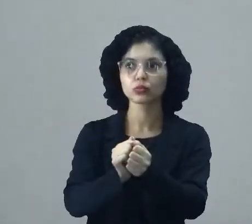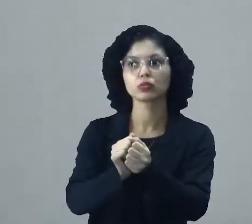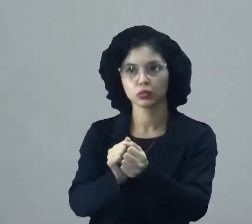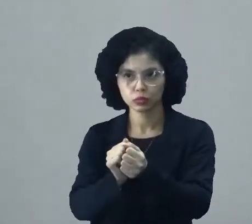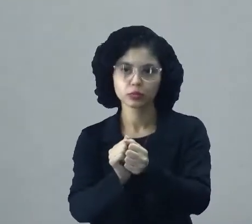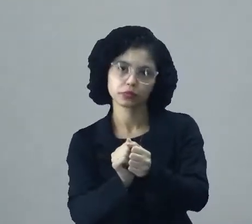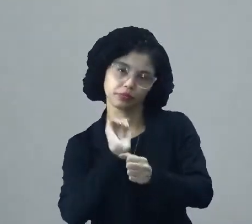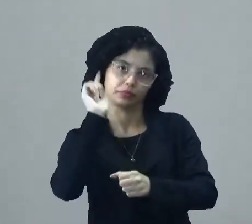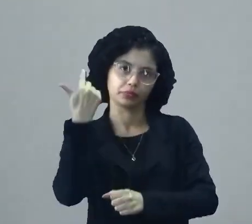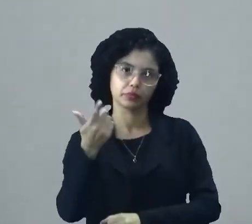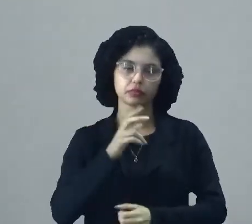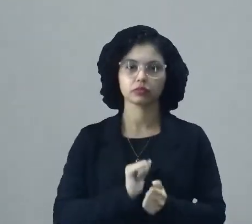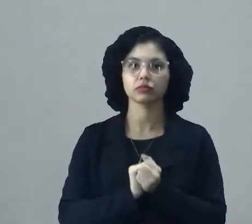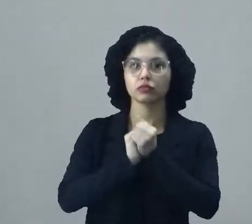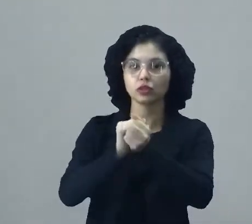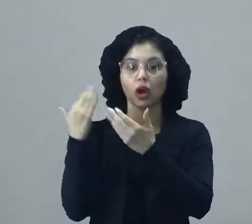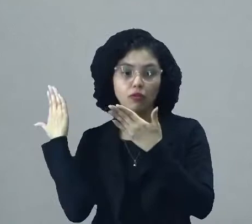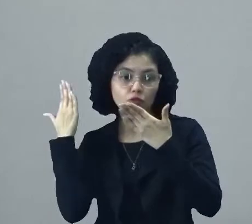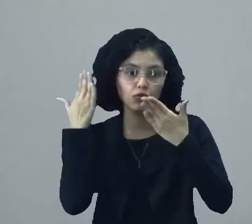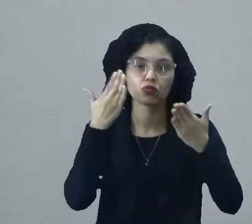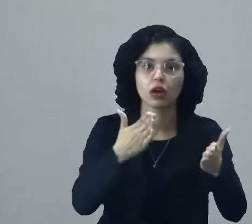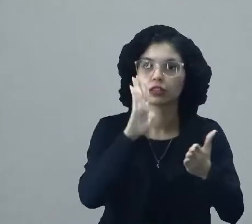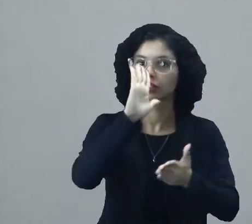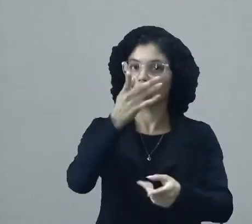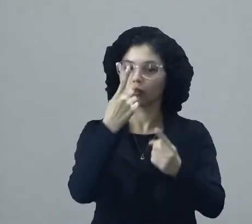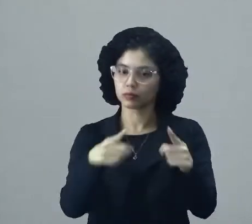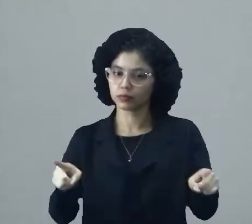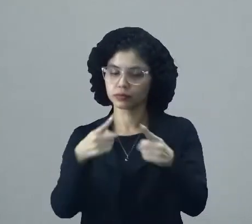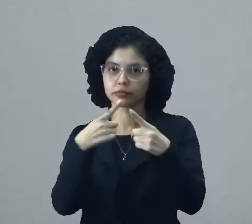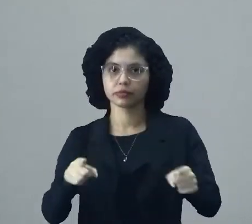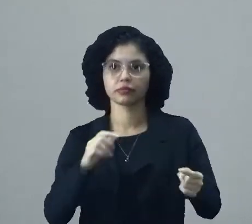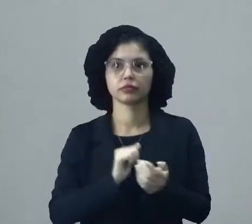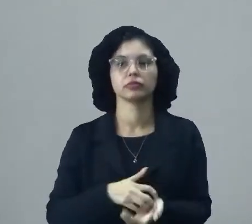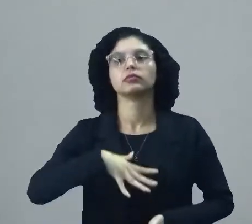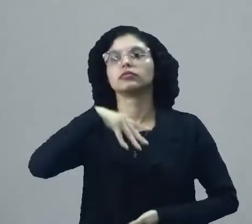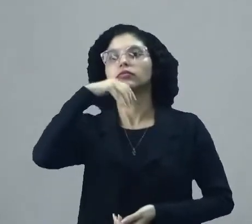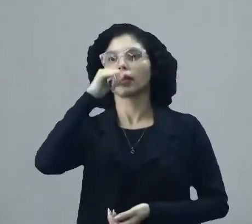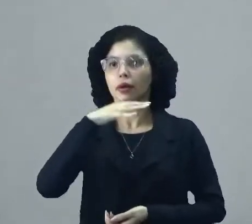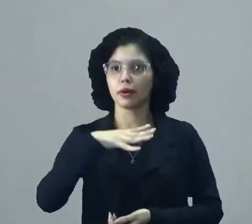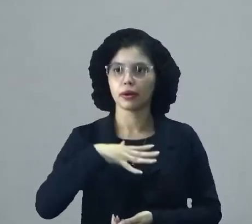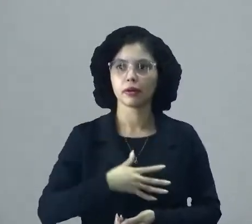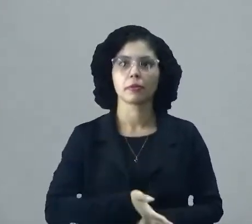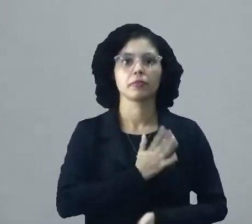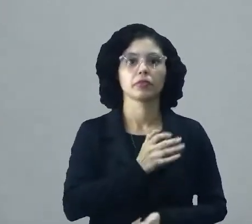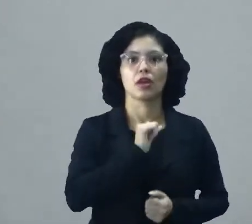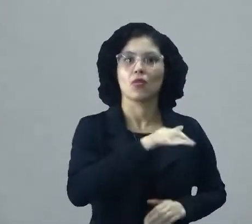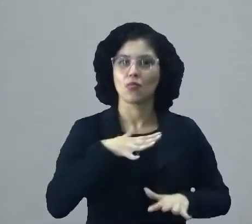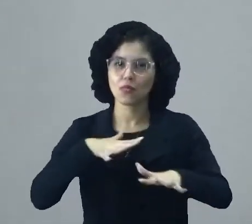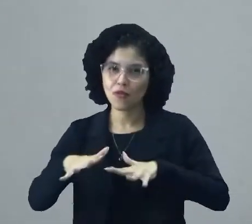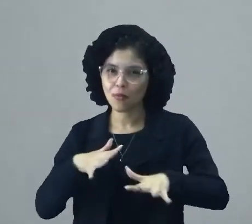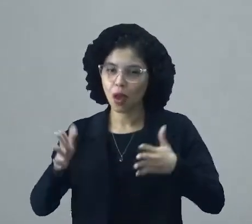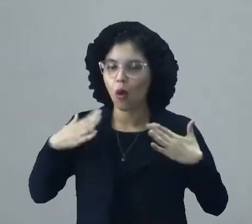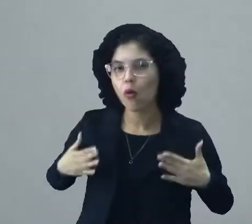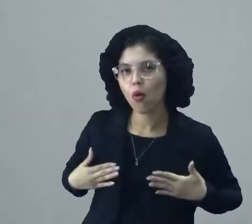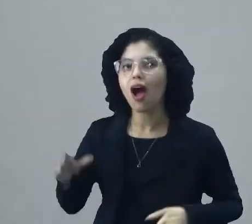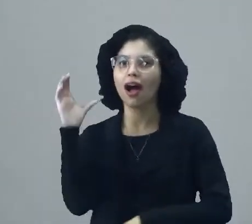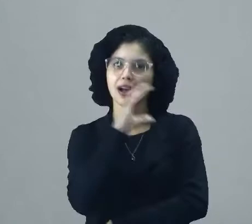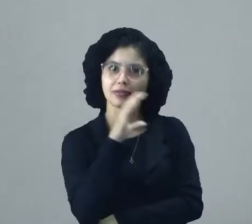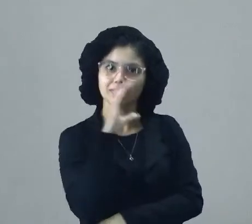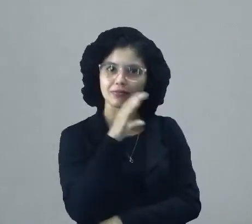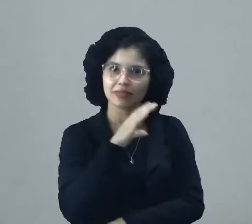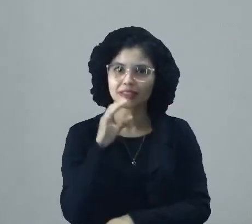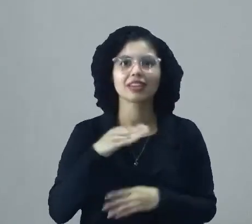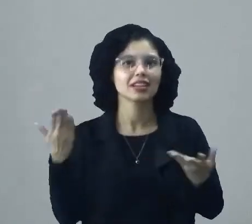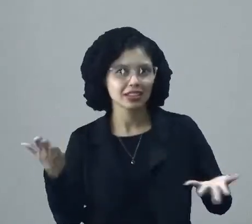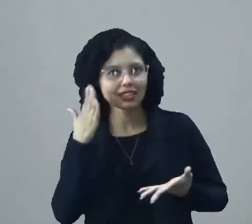ginástica aeróbica? Aquela que eu vou condicionar, aqui já vai ser um trabalho de cardiorrespiratório, porque a gente vai estar movimentando, acelerando.